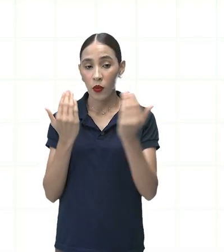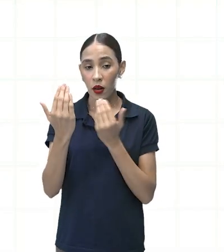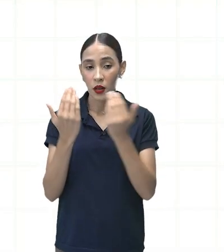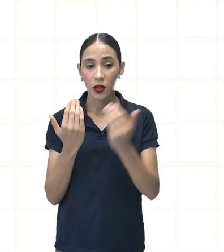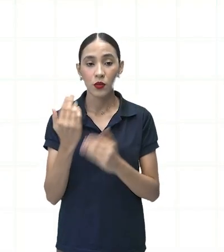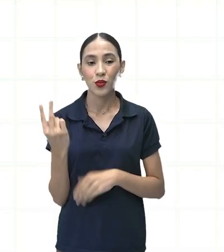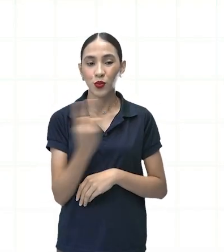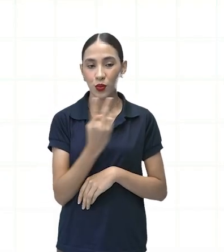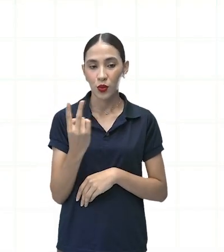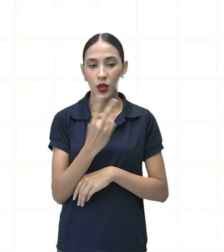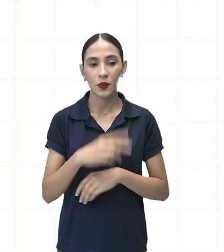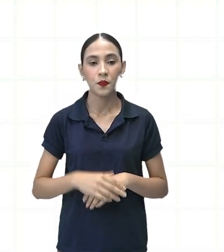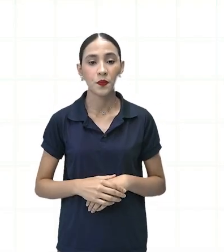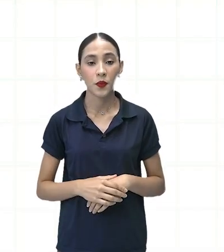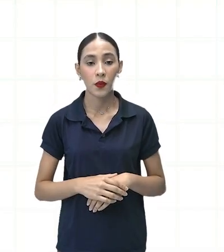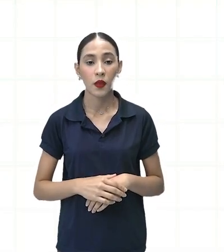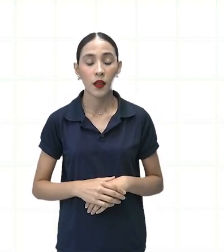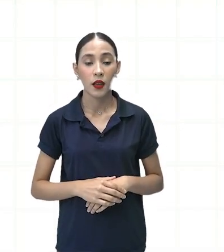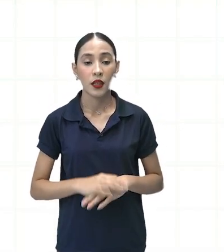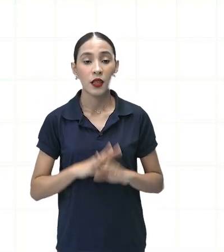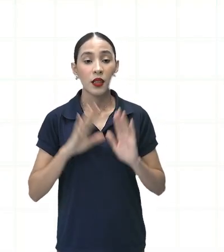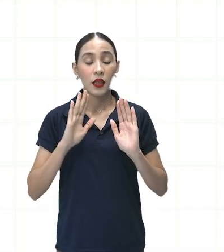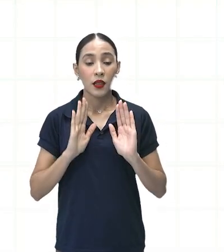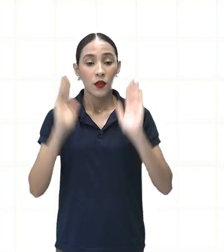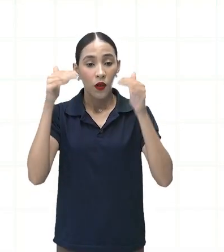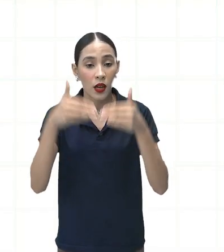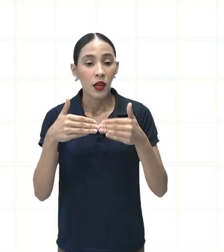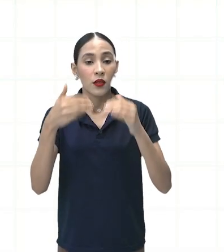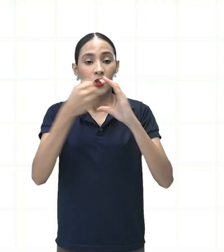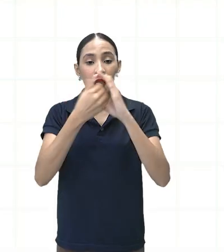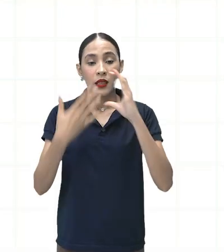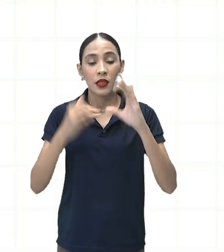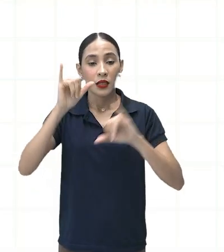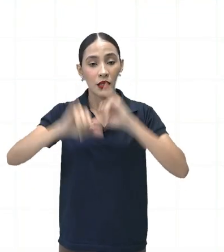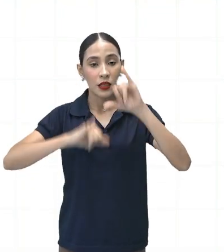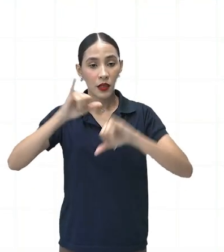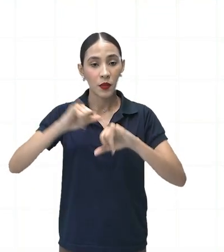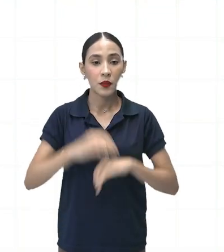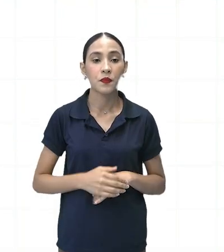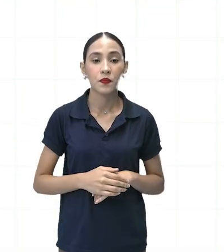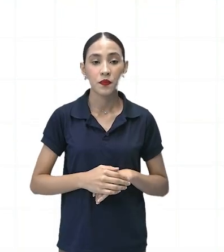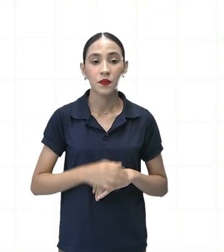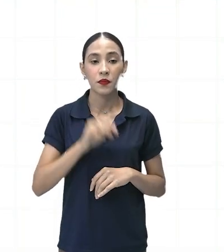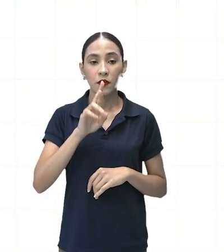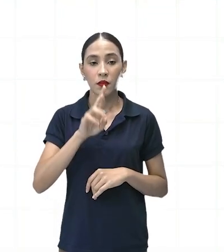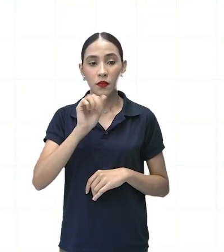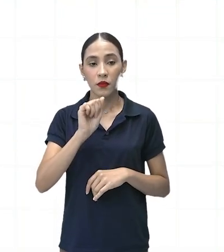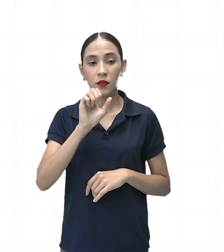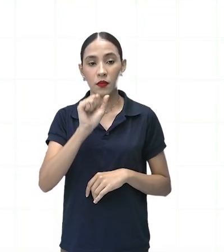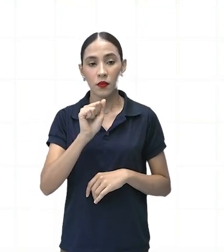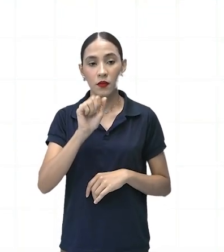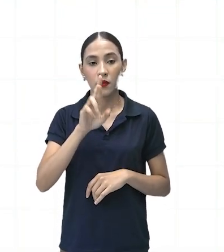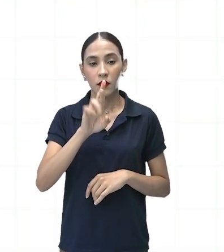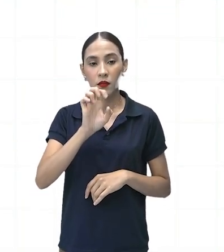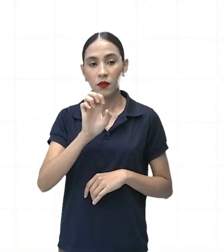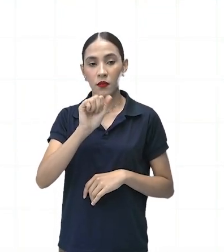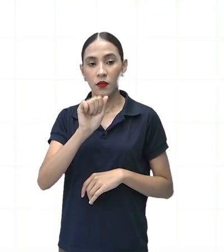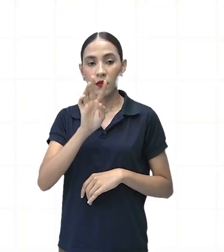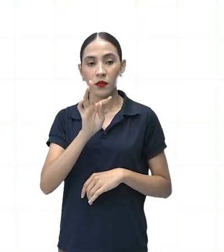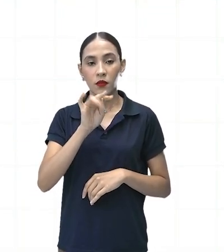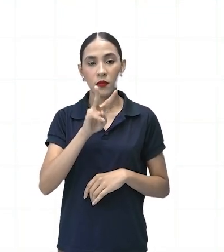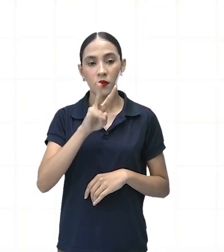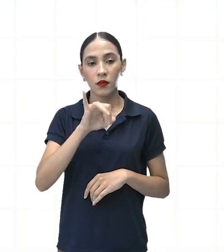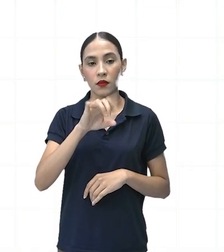comparando os dois elementos. Já se tratando das propriedades químicas com relação à reatividade,